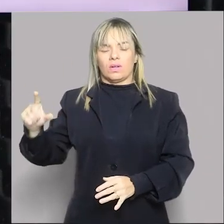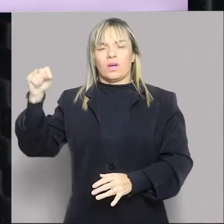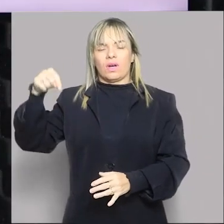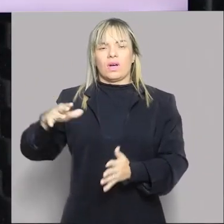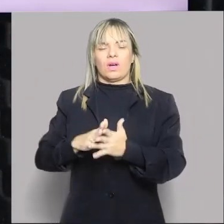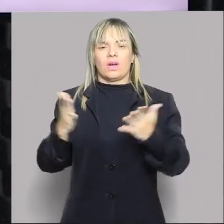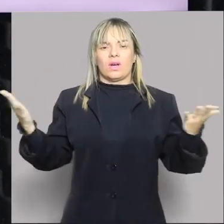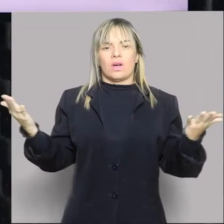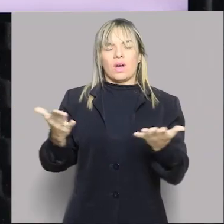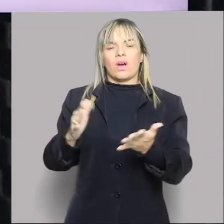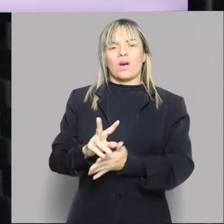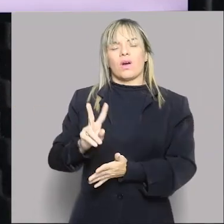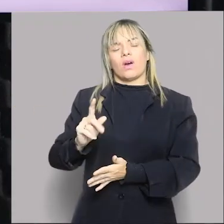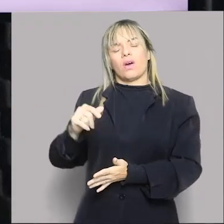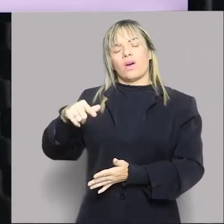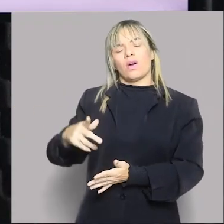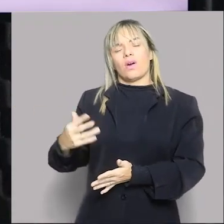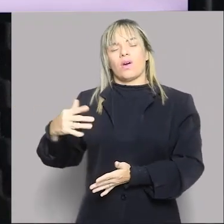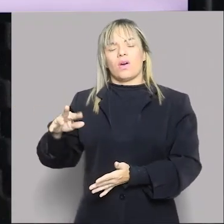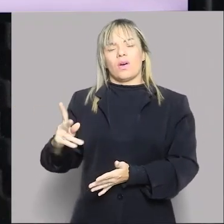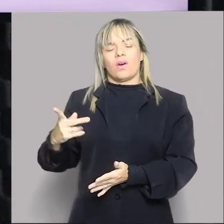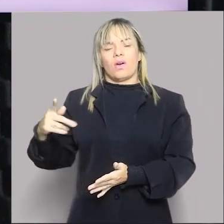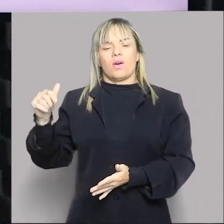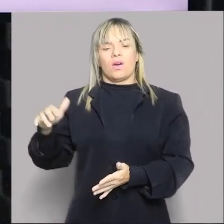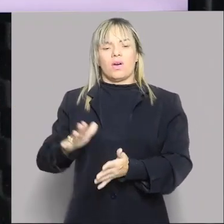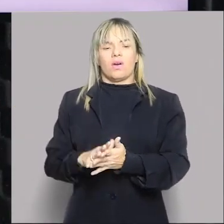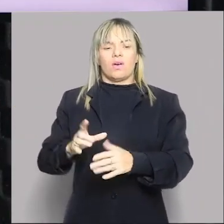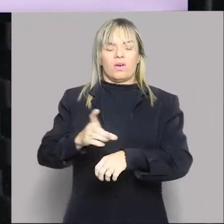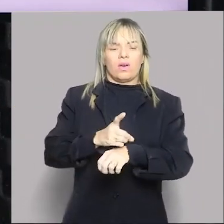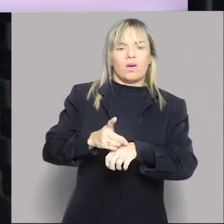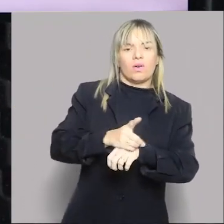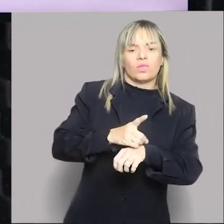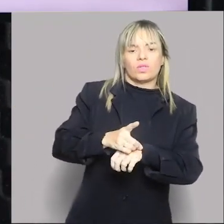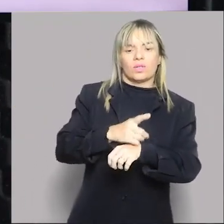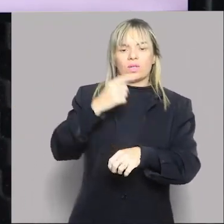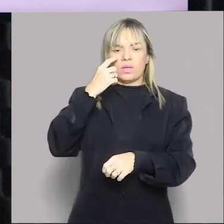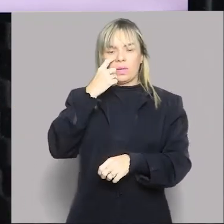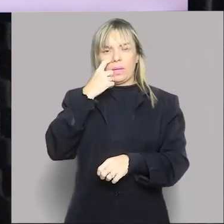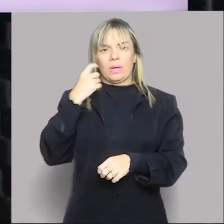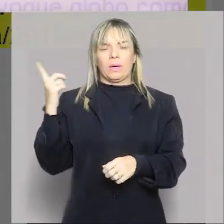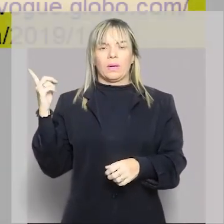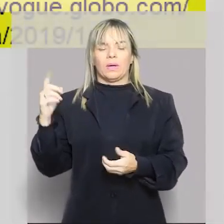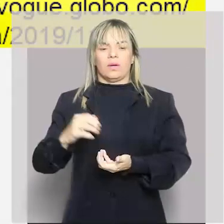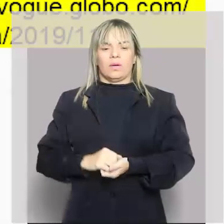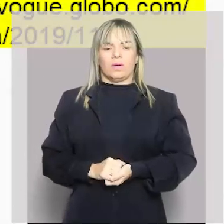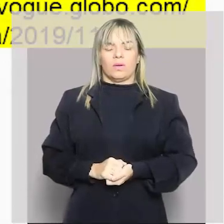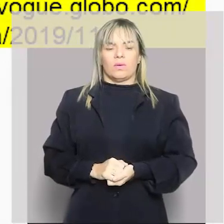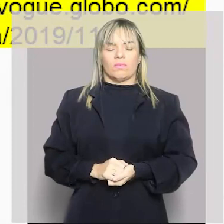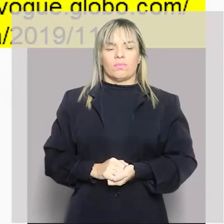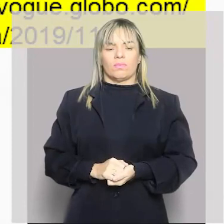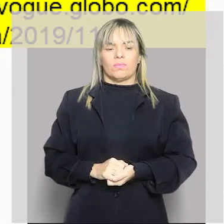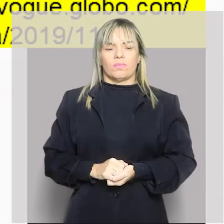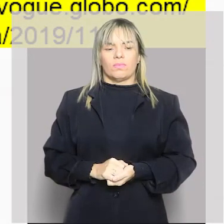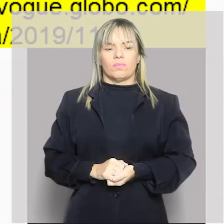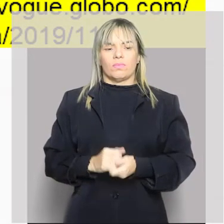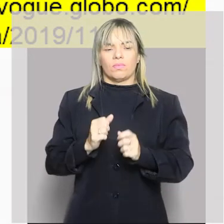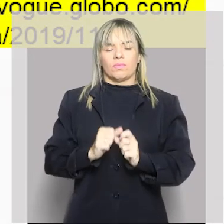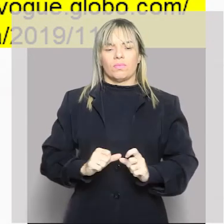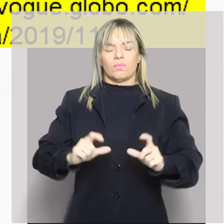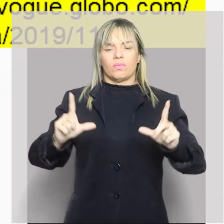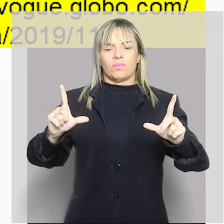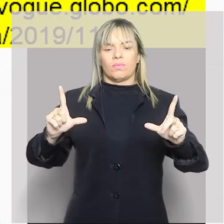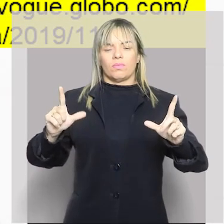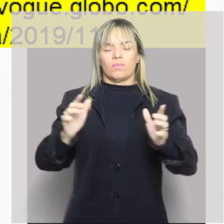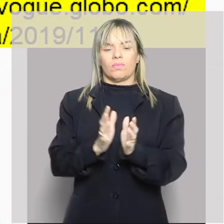vídeo, a do Van Gogh. Ela não é uma exposição de quadros, é uma exposição de arte digital. Eu vou deixar vocês aqui com